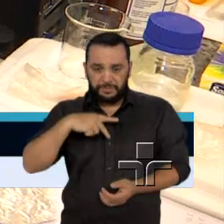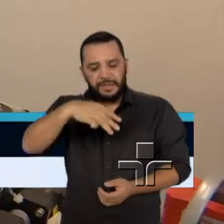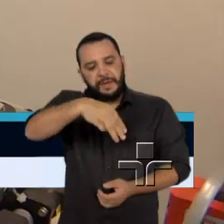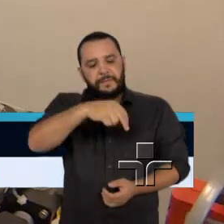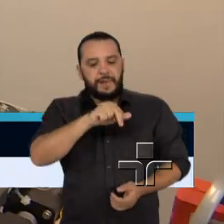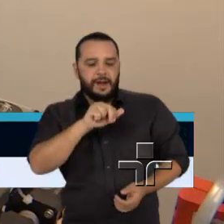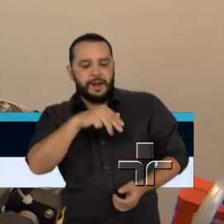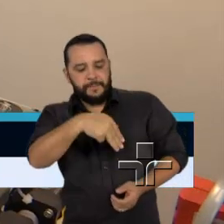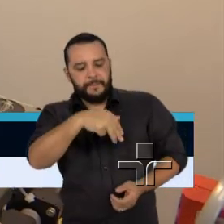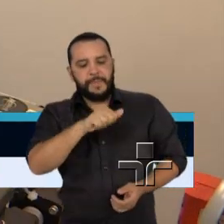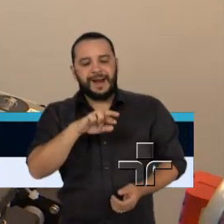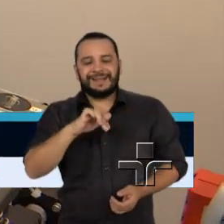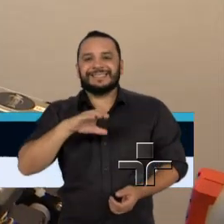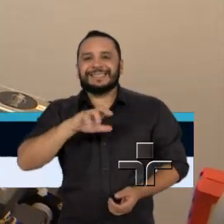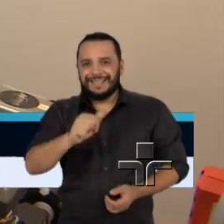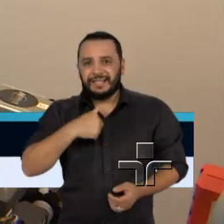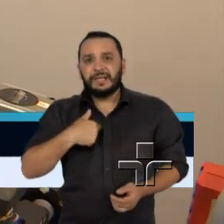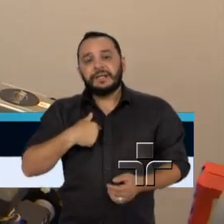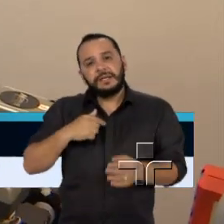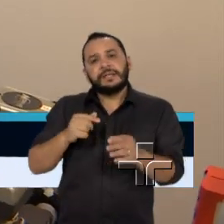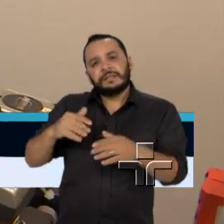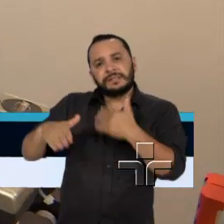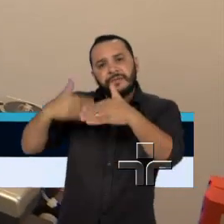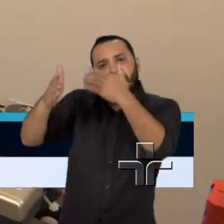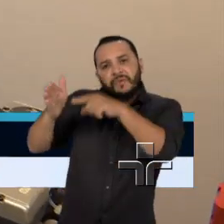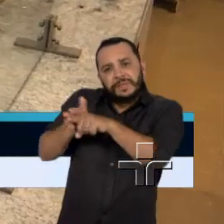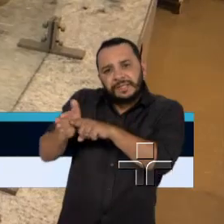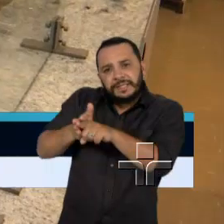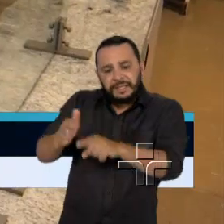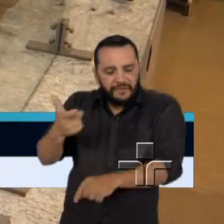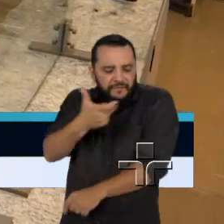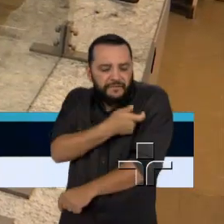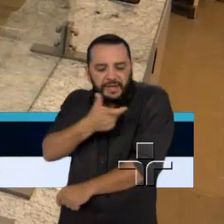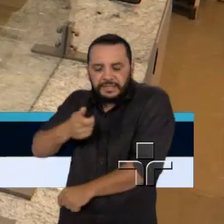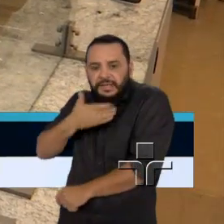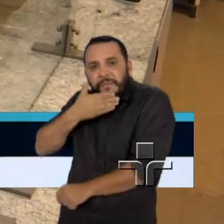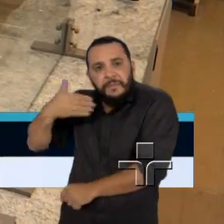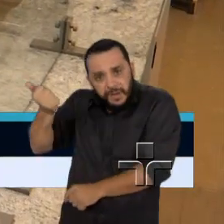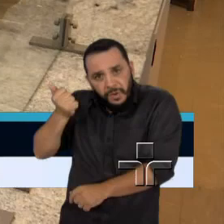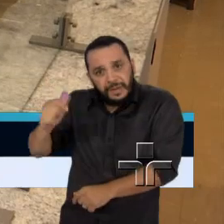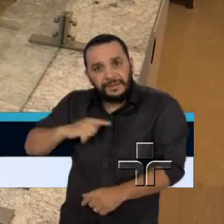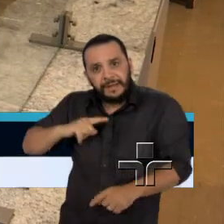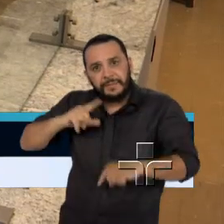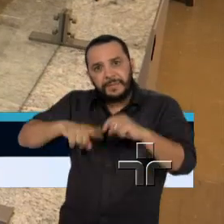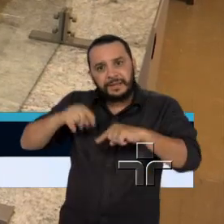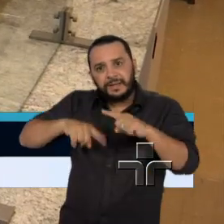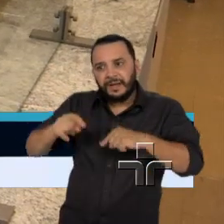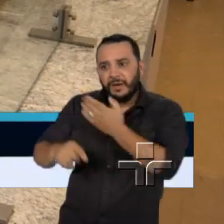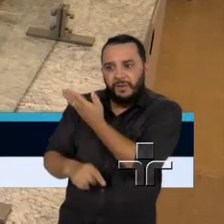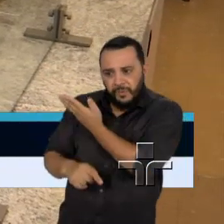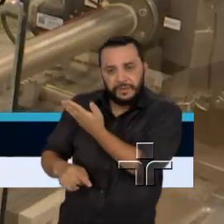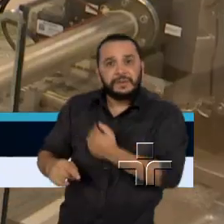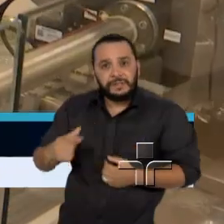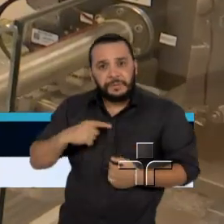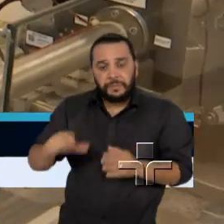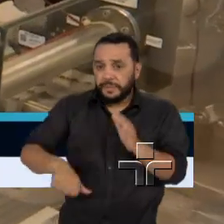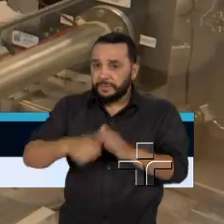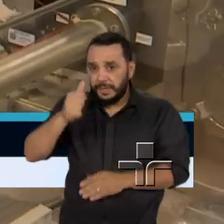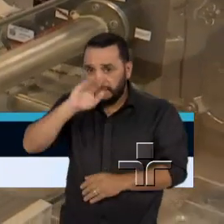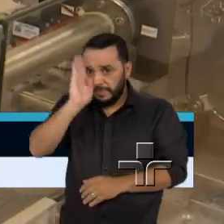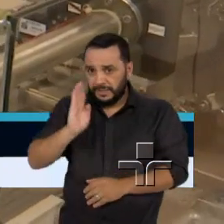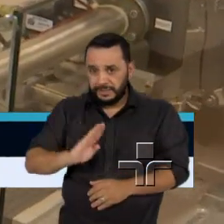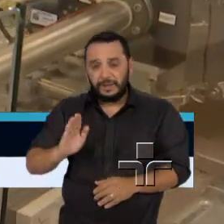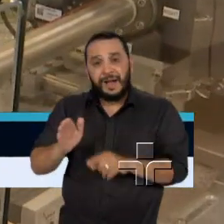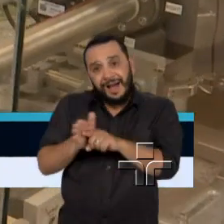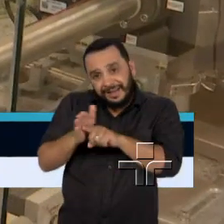Fantini desenvolve uma pesquisa para melhorar a eficiência de vacinas com a ajuda deste equipamento, o primeiro instalado no Brasil para análise